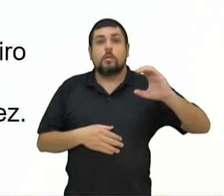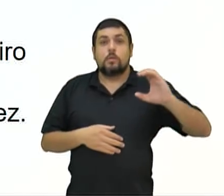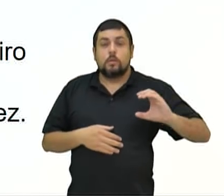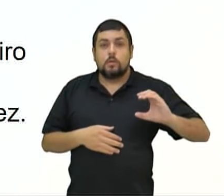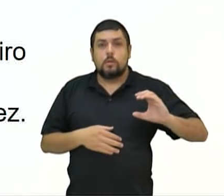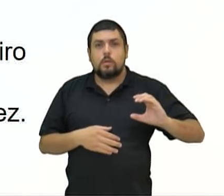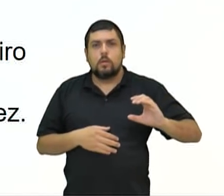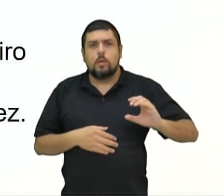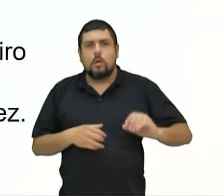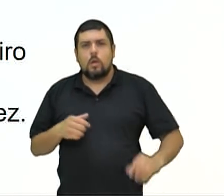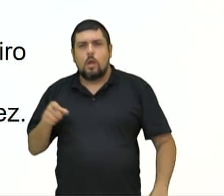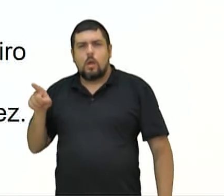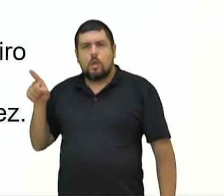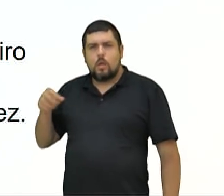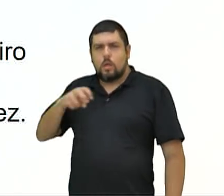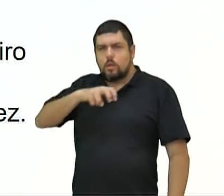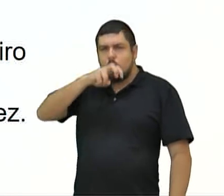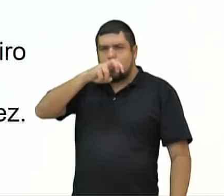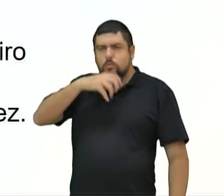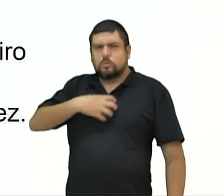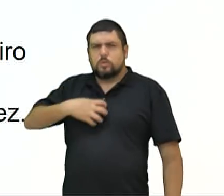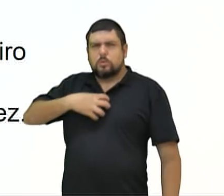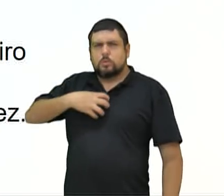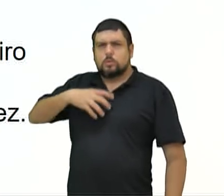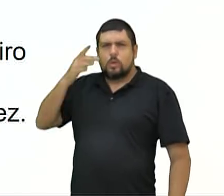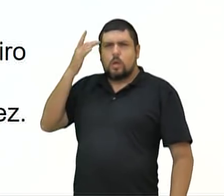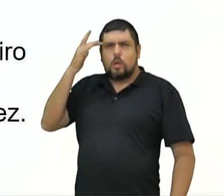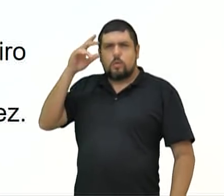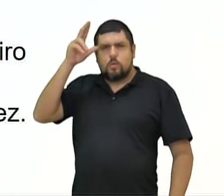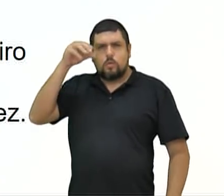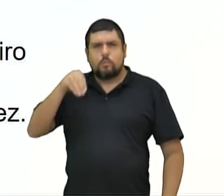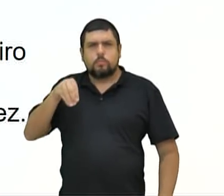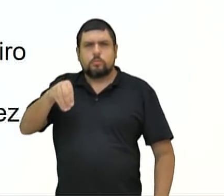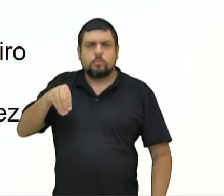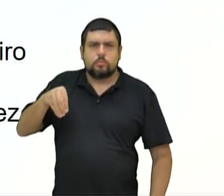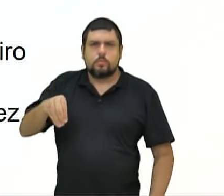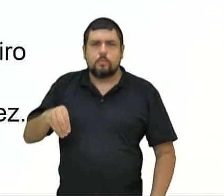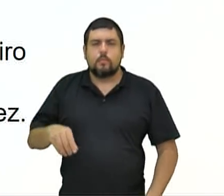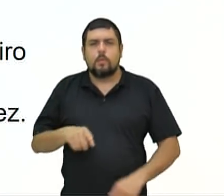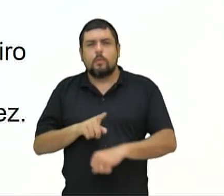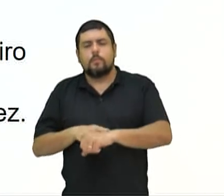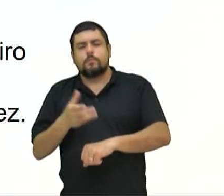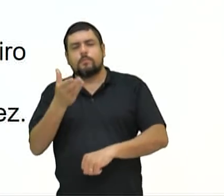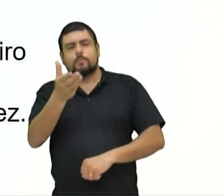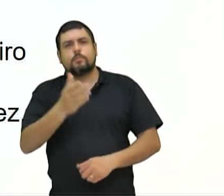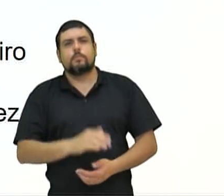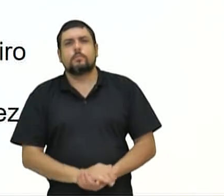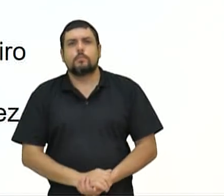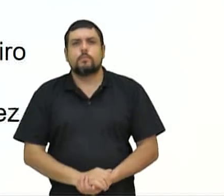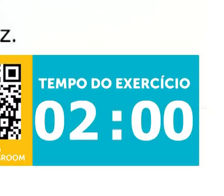Mônica irada porque ela não sabe jogar xadrez? Um tempo para vocês analisarem essa questão.